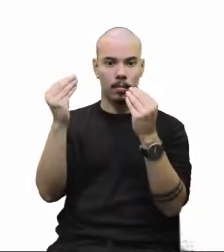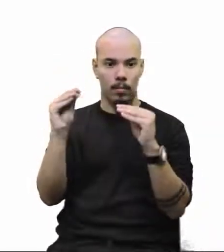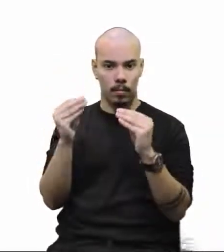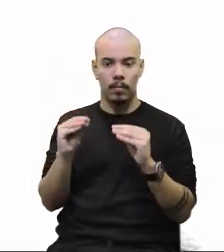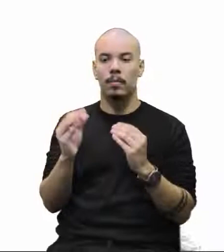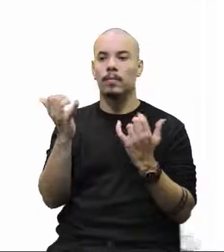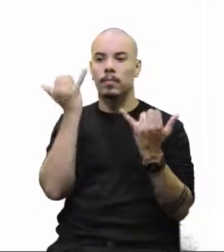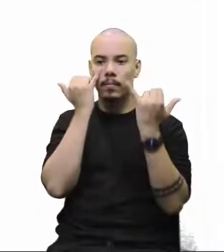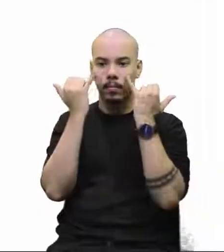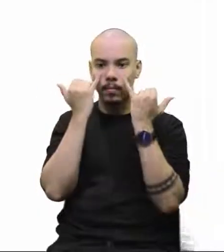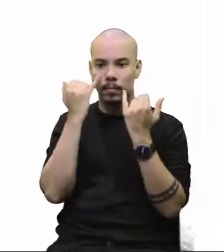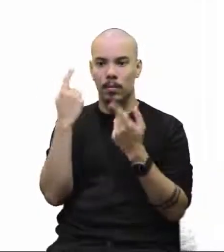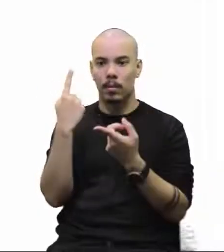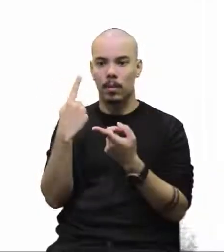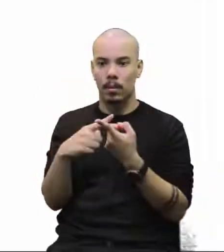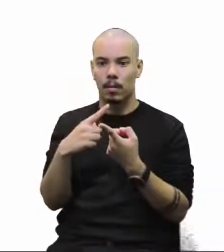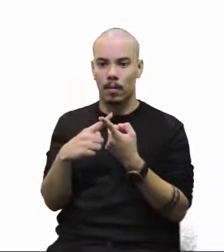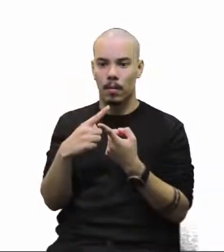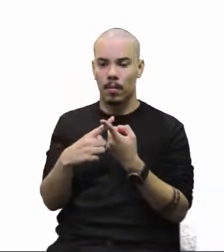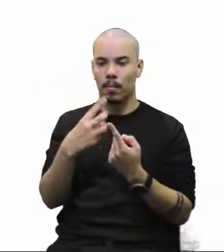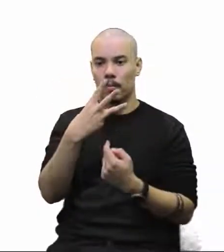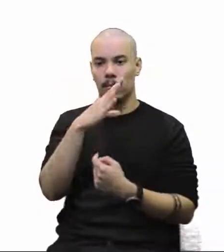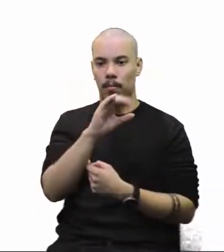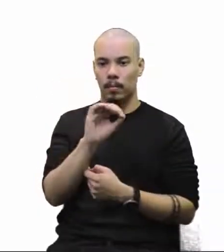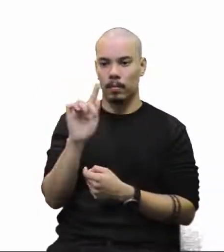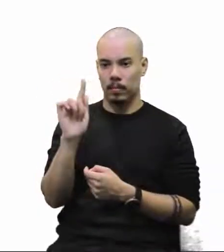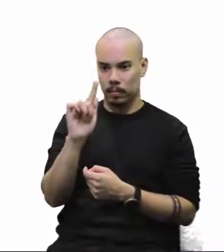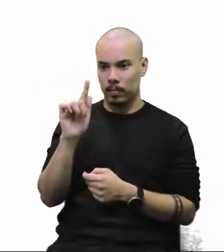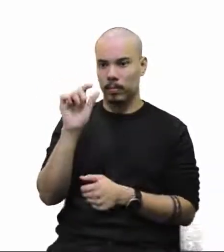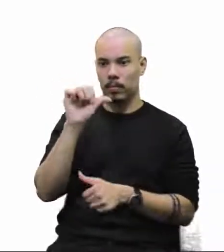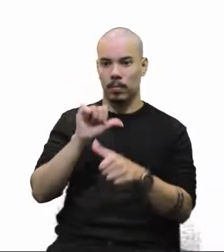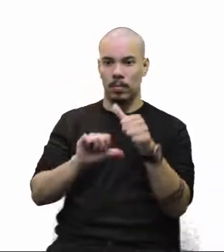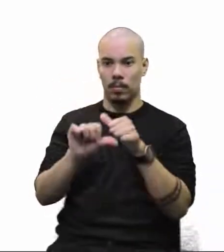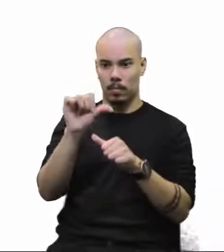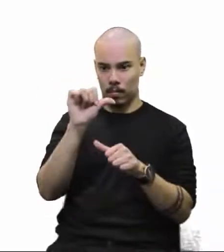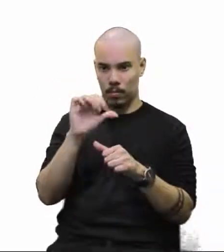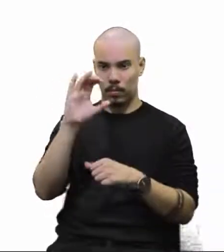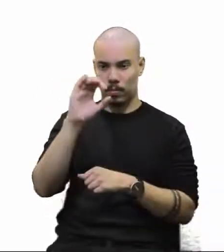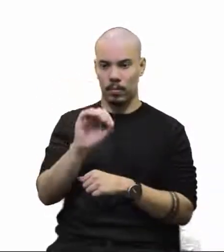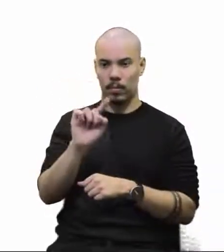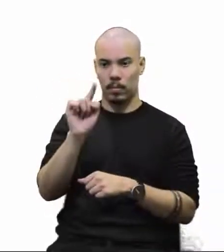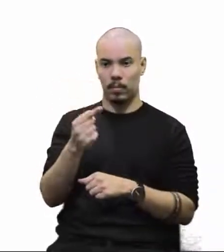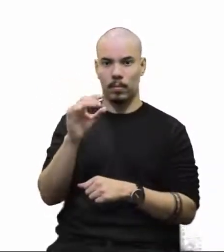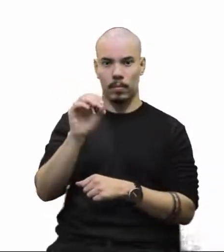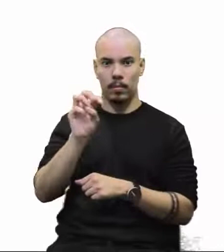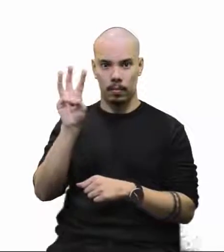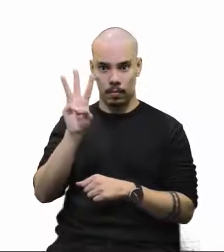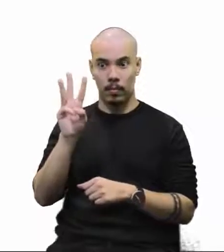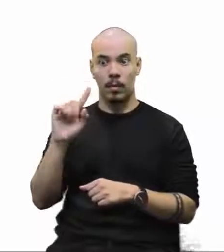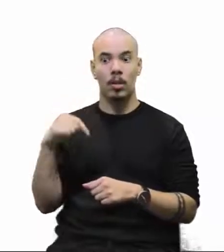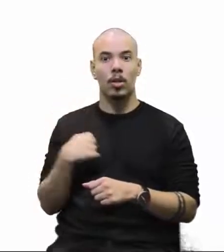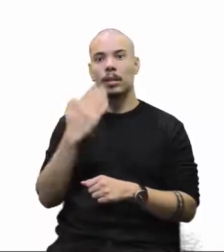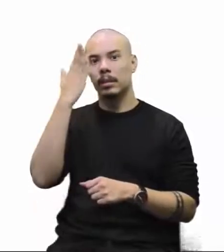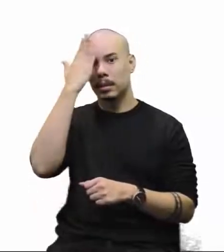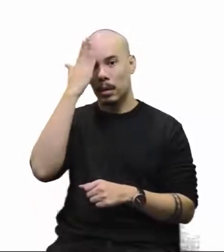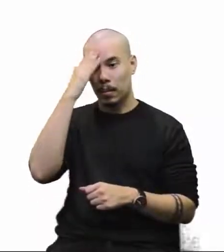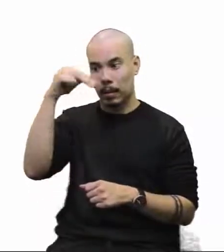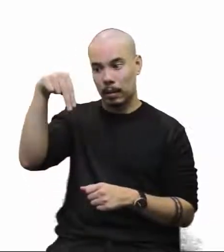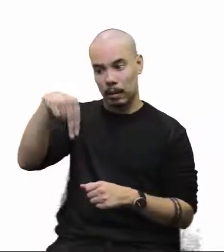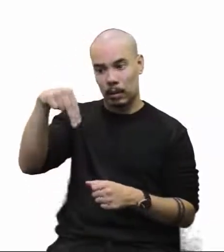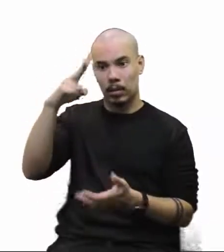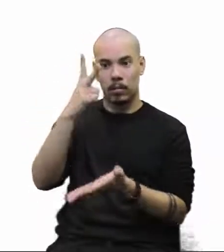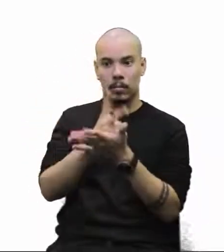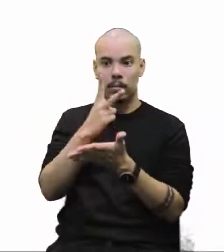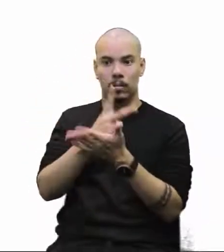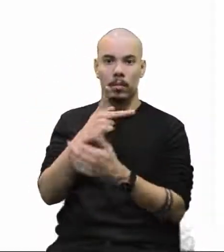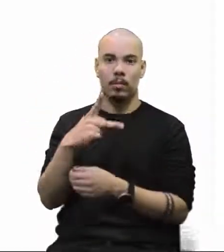θ, porque aí 90, seno de 91. Só tem que modificar ali gramas para quilograma, porque sabemos que Newton tem que trabalhar com quilograma, né? A força